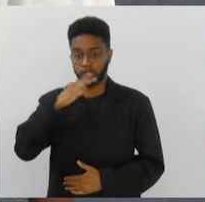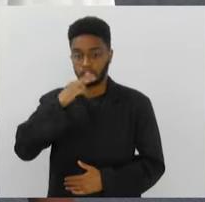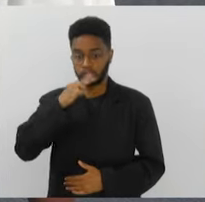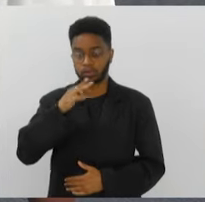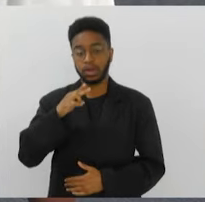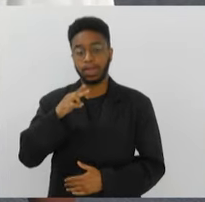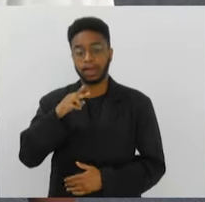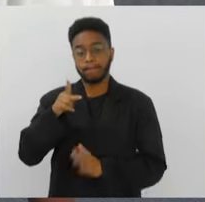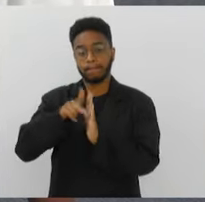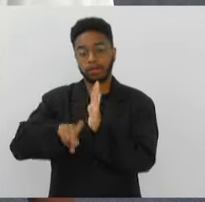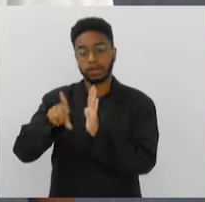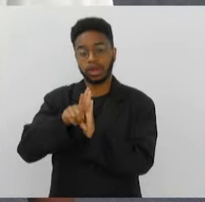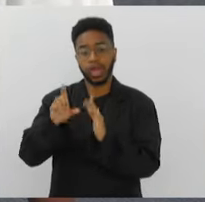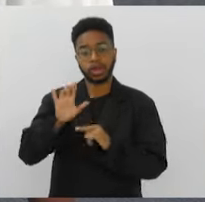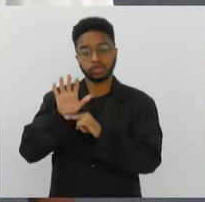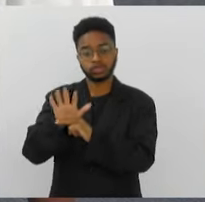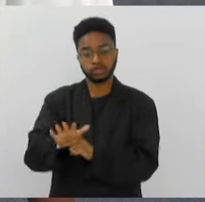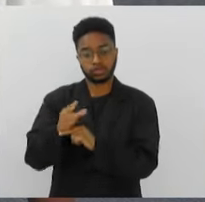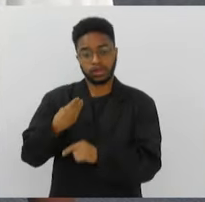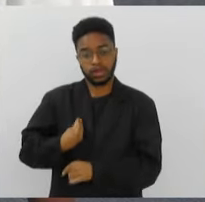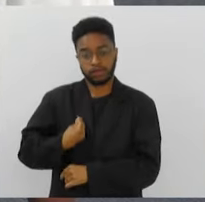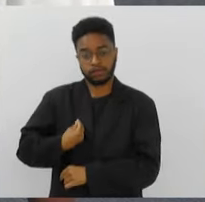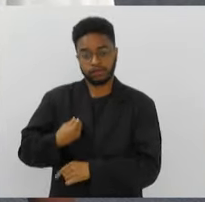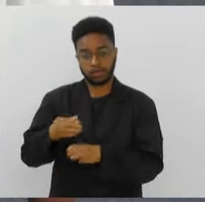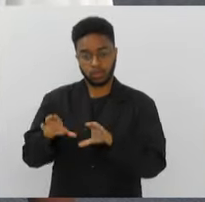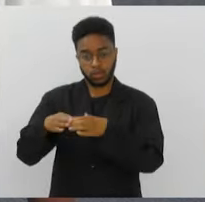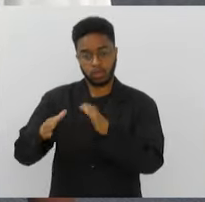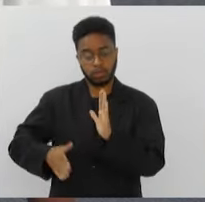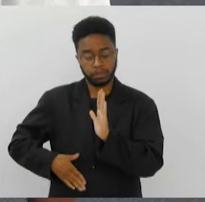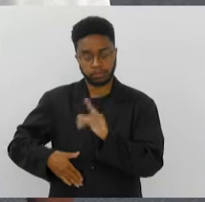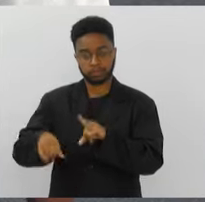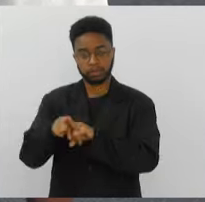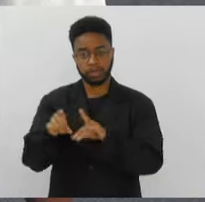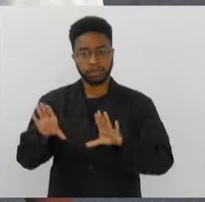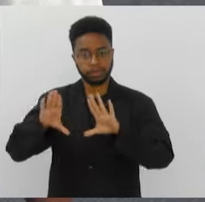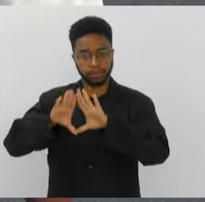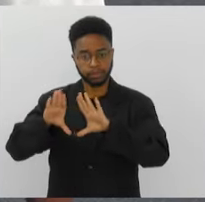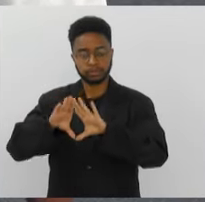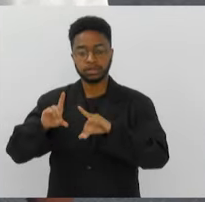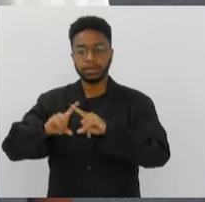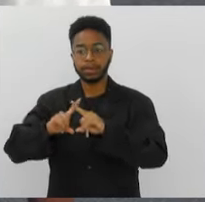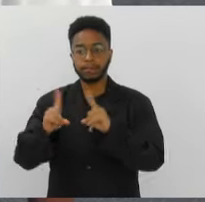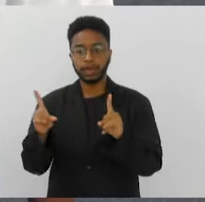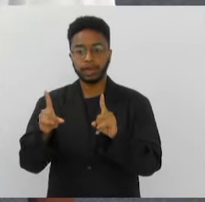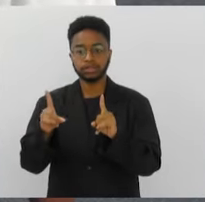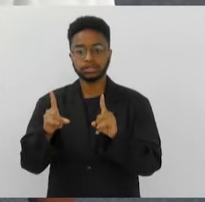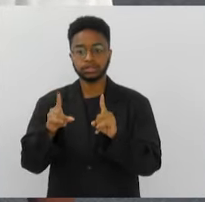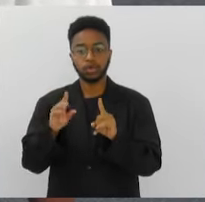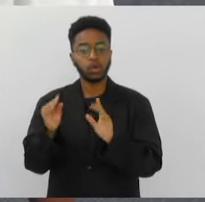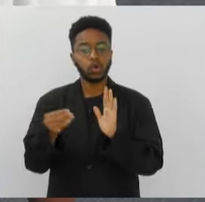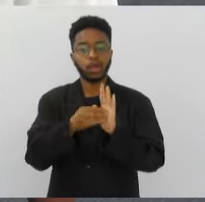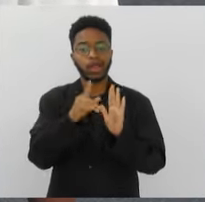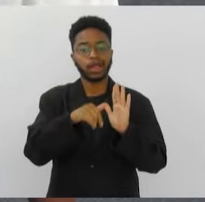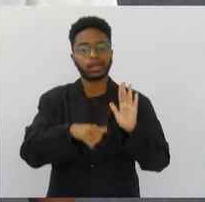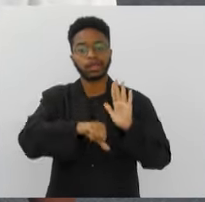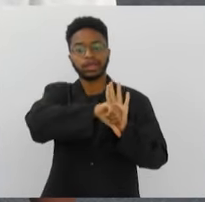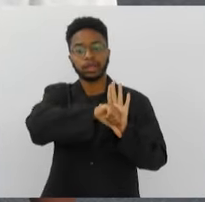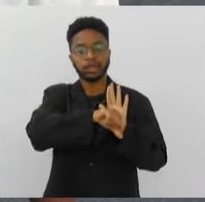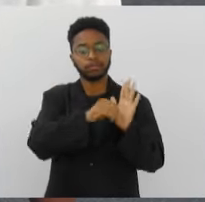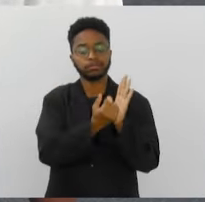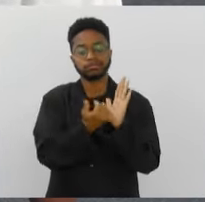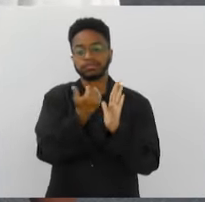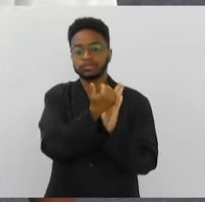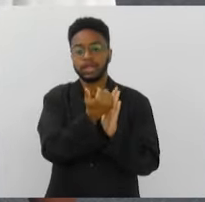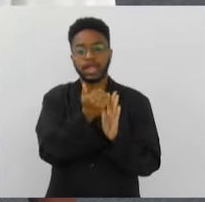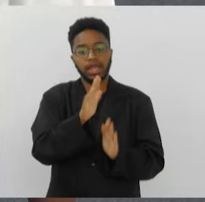projetos que ajudam a vida dos mafiosos e milicianos e criminalizam mais